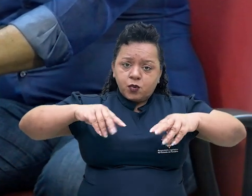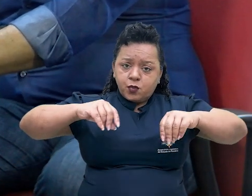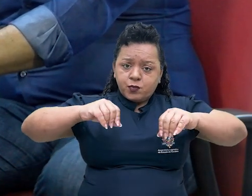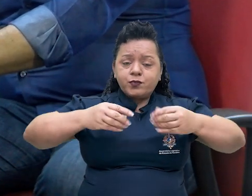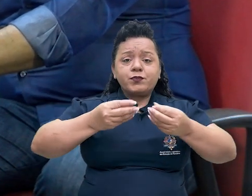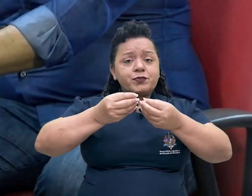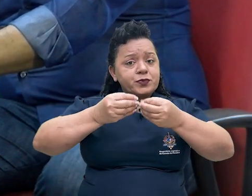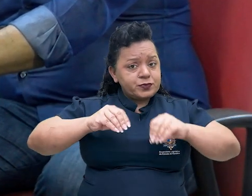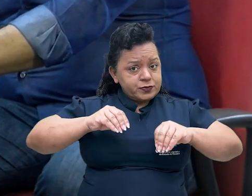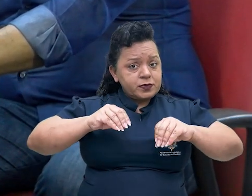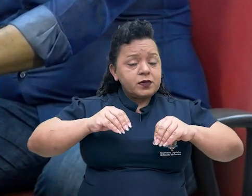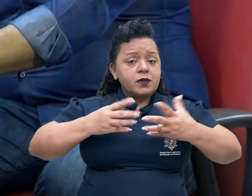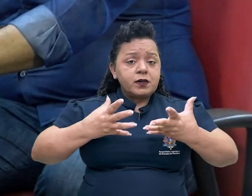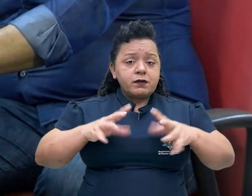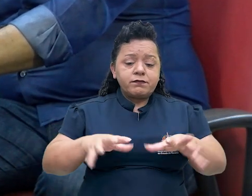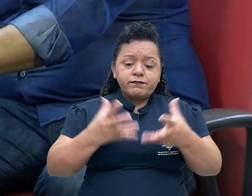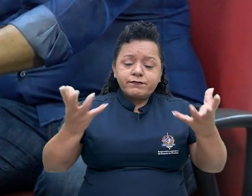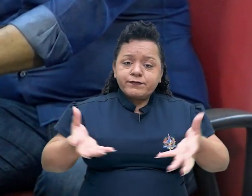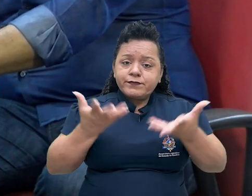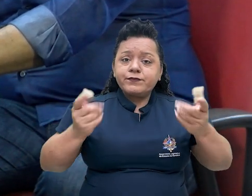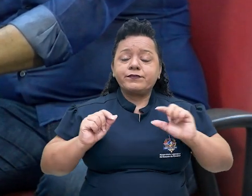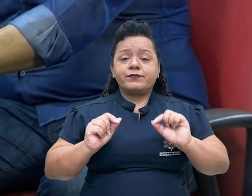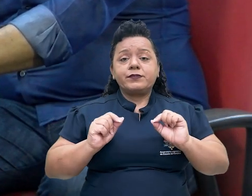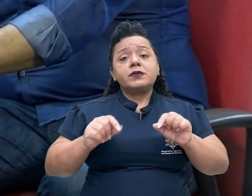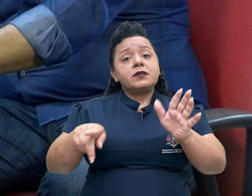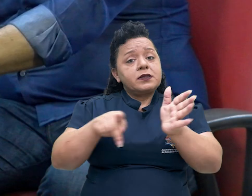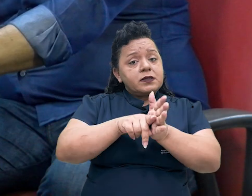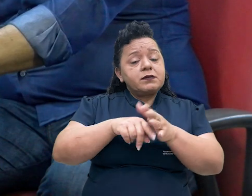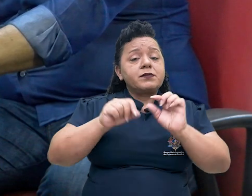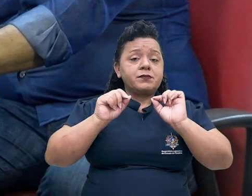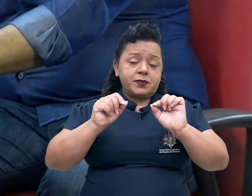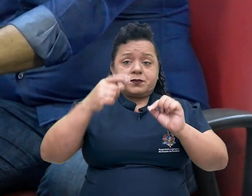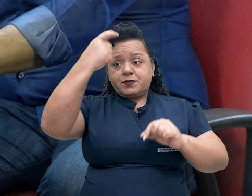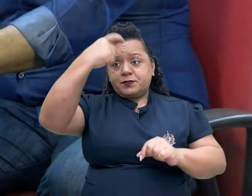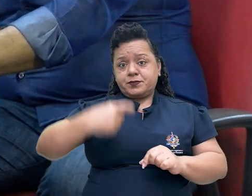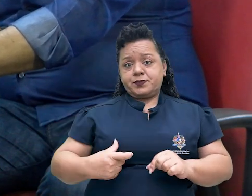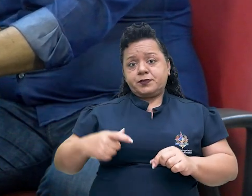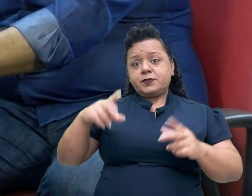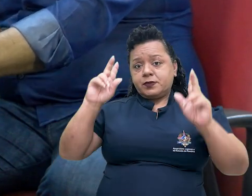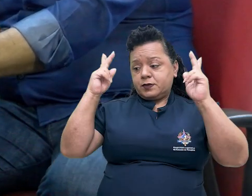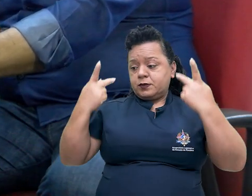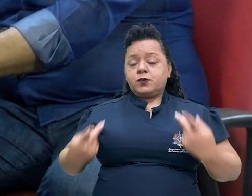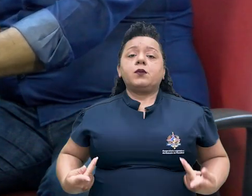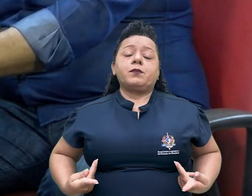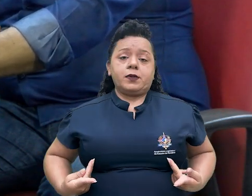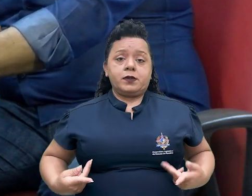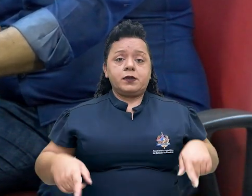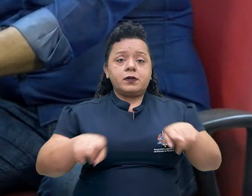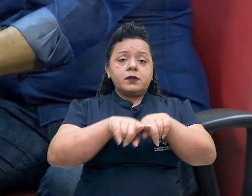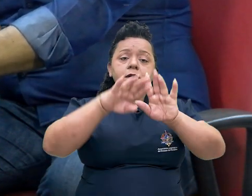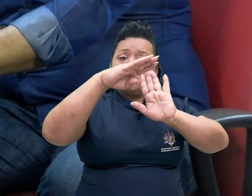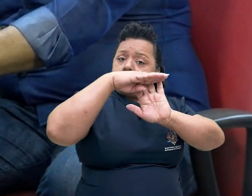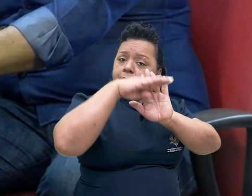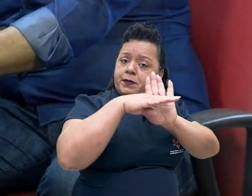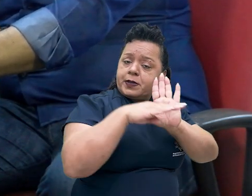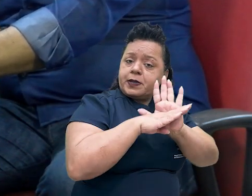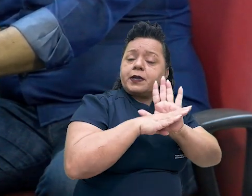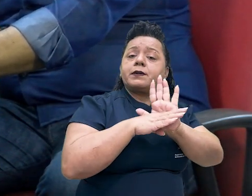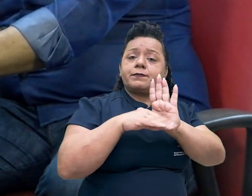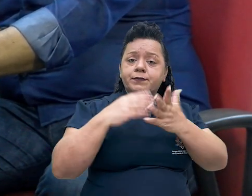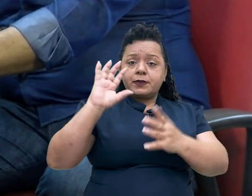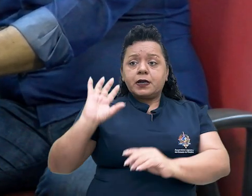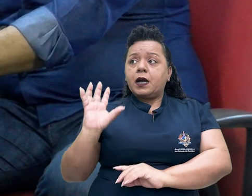prejudicial ao solo a vegetação e as atividades humanas elas podem ser causadas por diversos